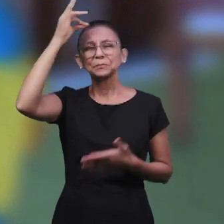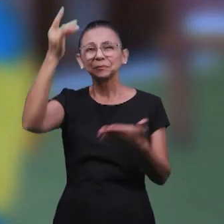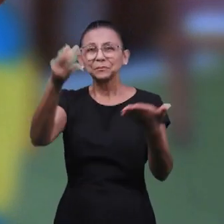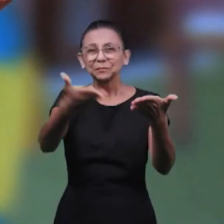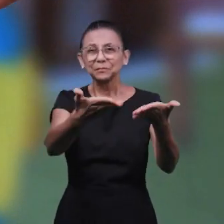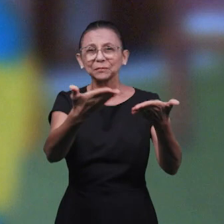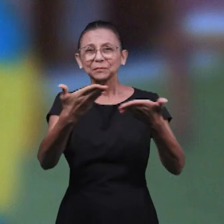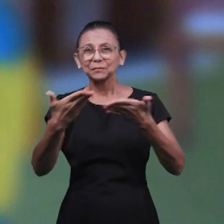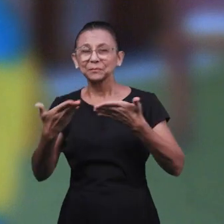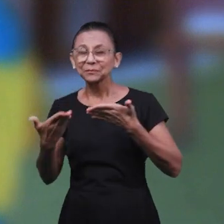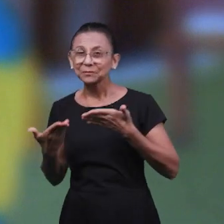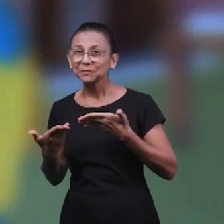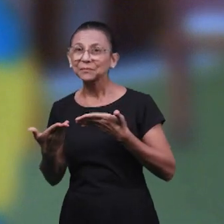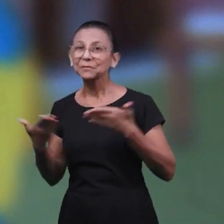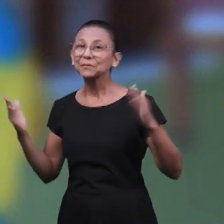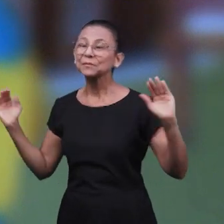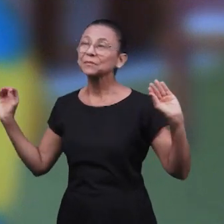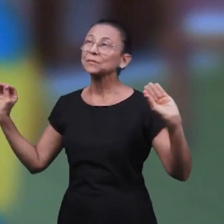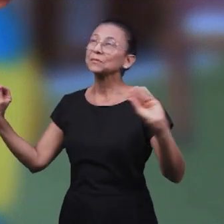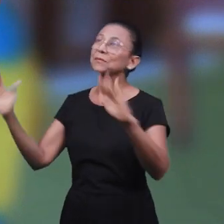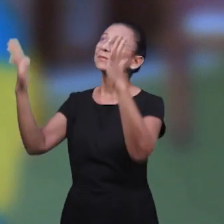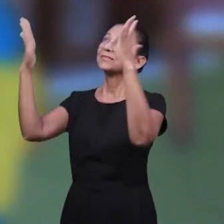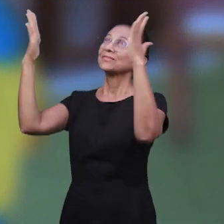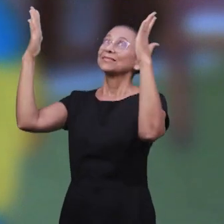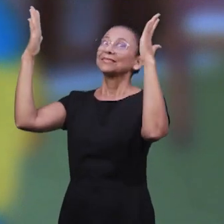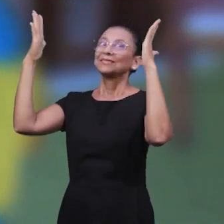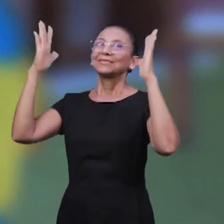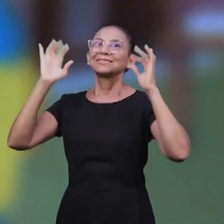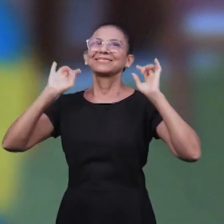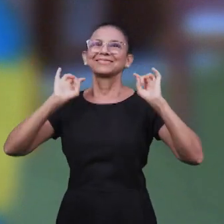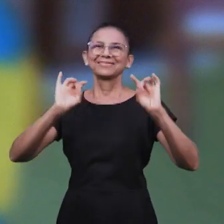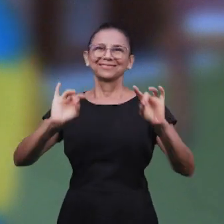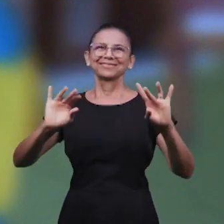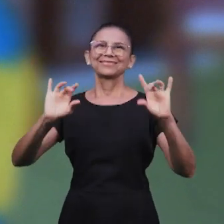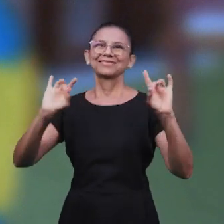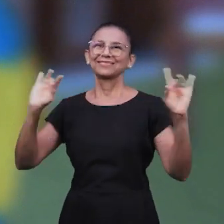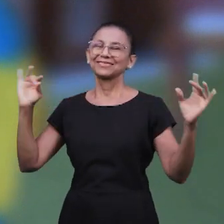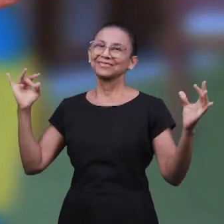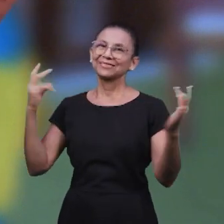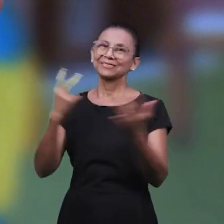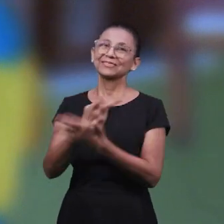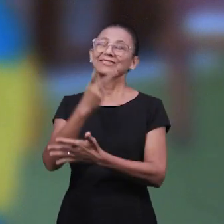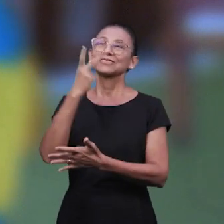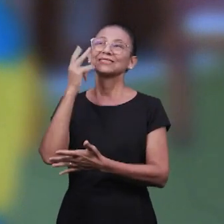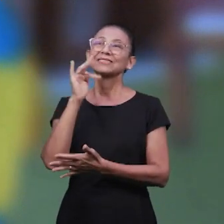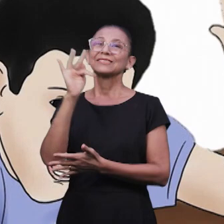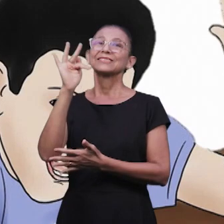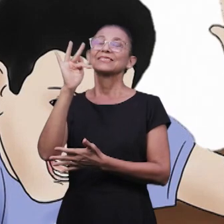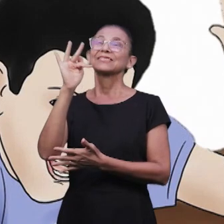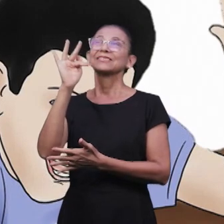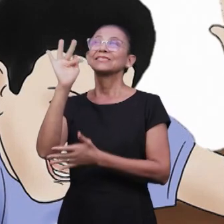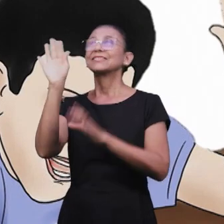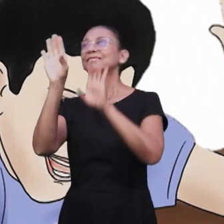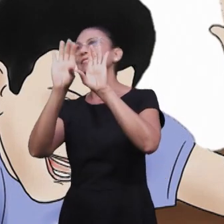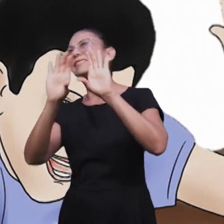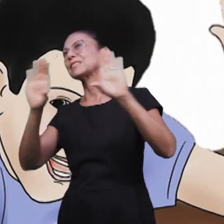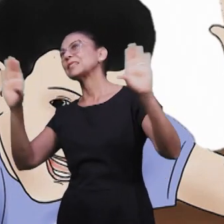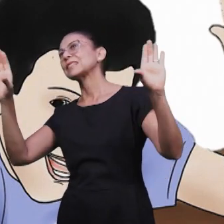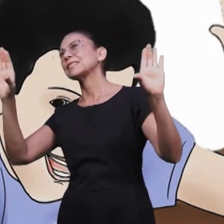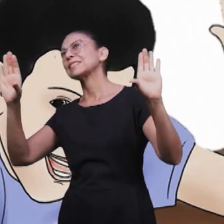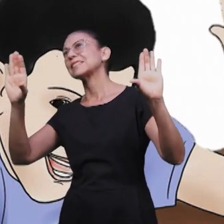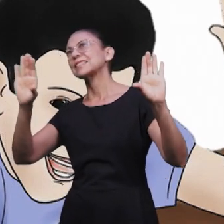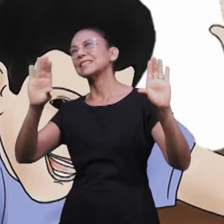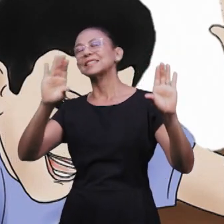para participarmos de uma grande festa que acontecerá lá no céu. Então você diga